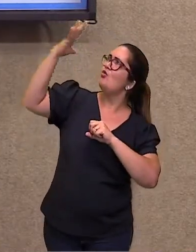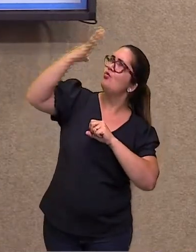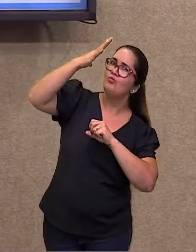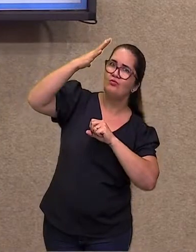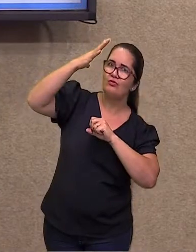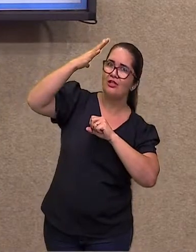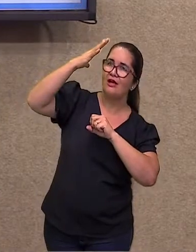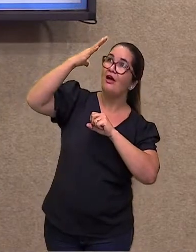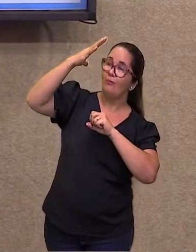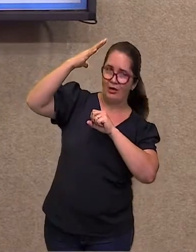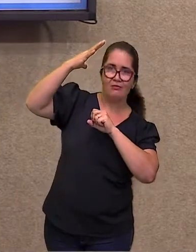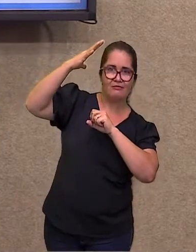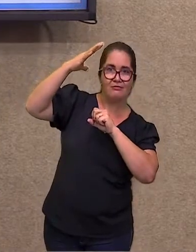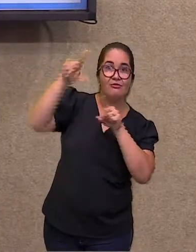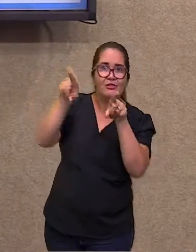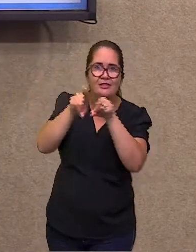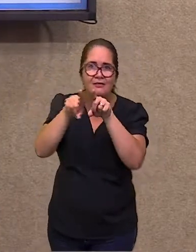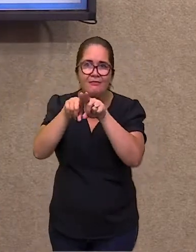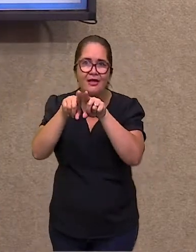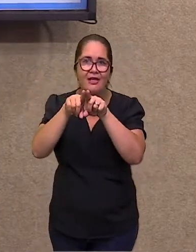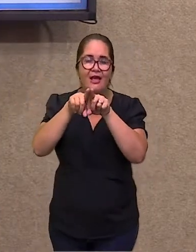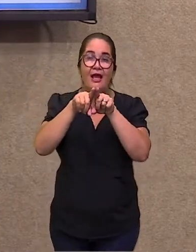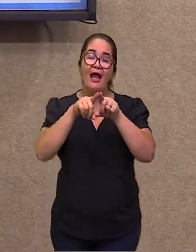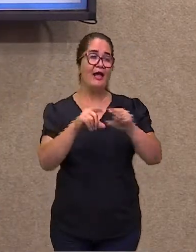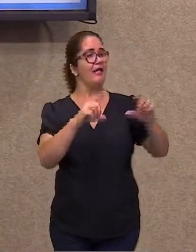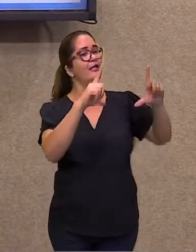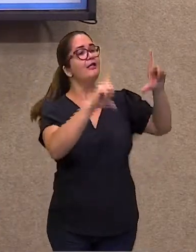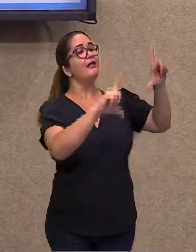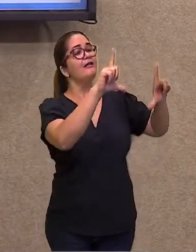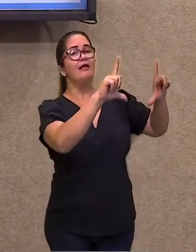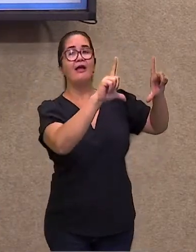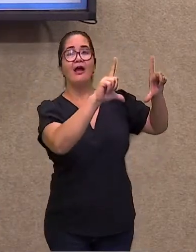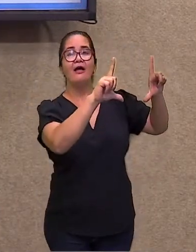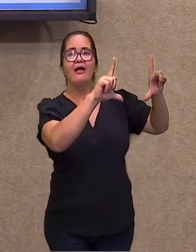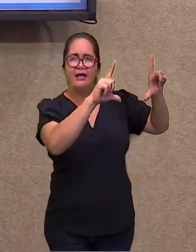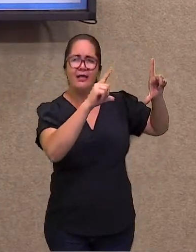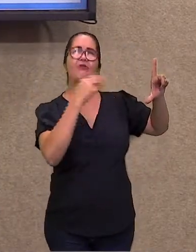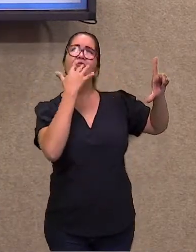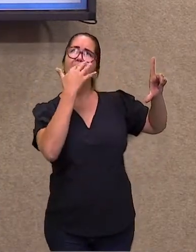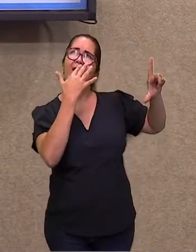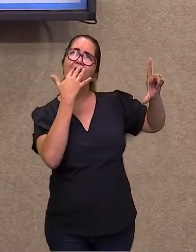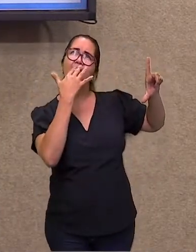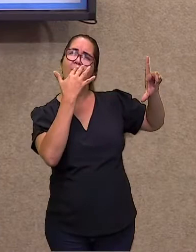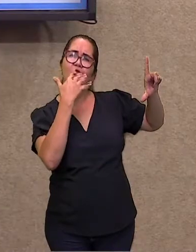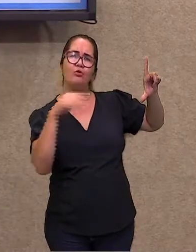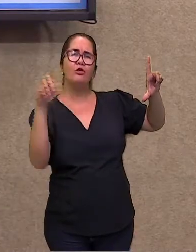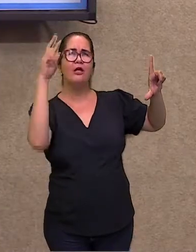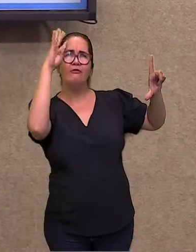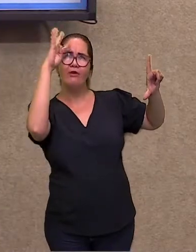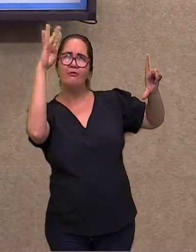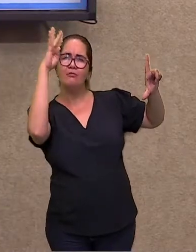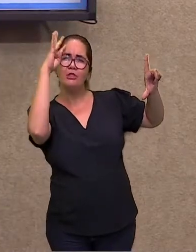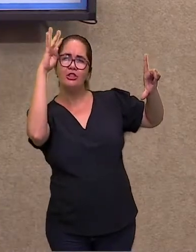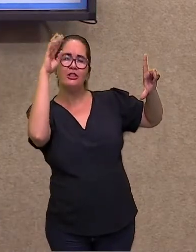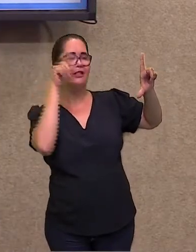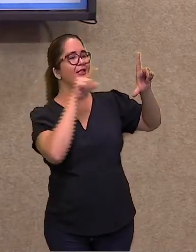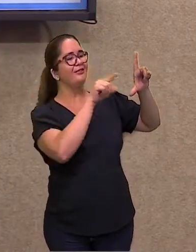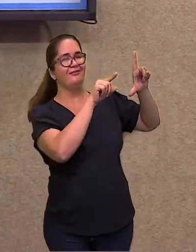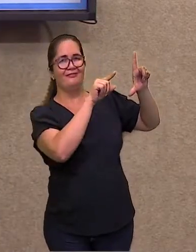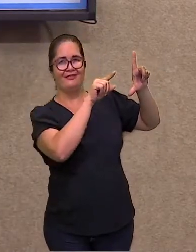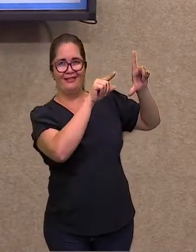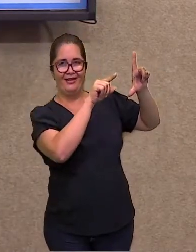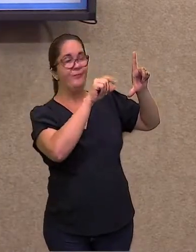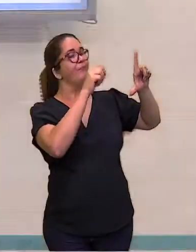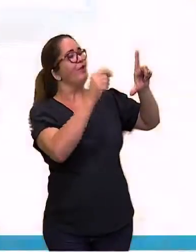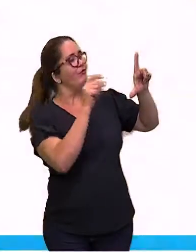ia pontilhando, clareando a sua tela, né? Ia dando luminosidade à sua tela.